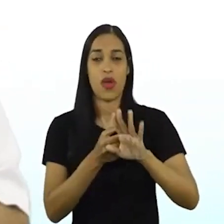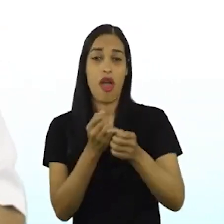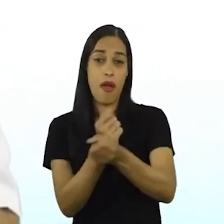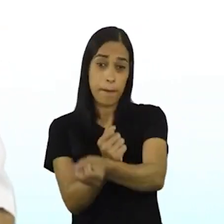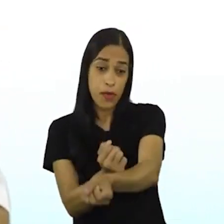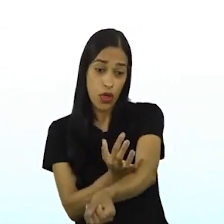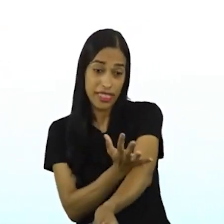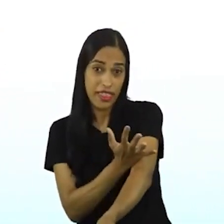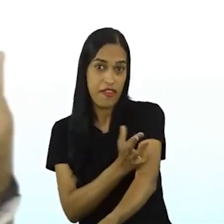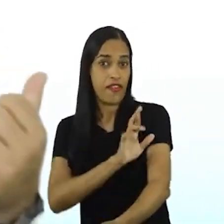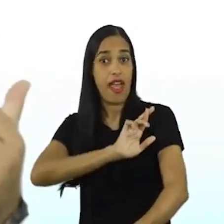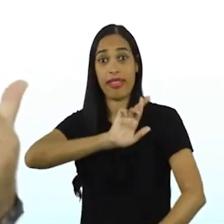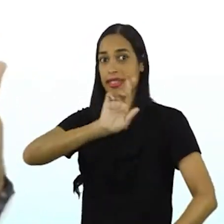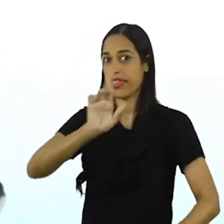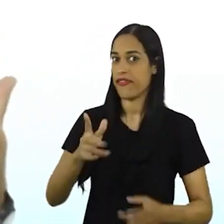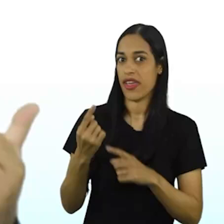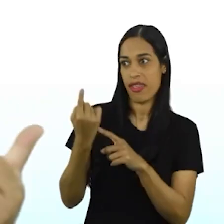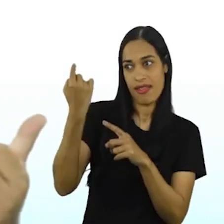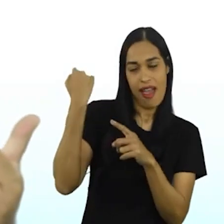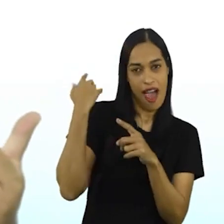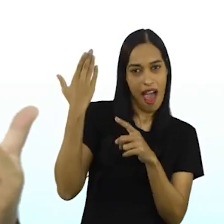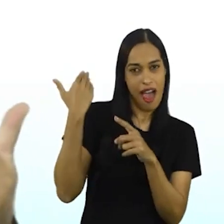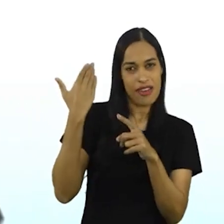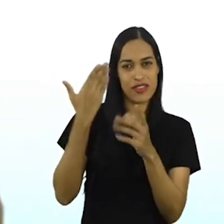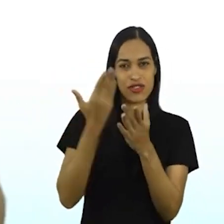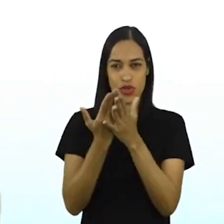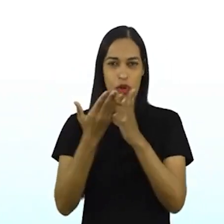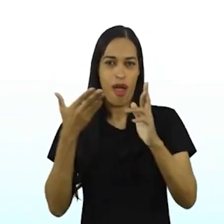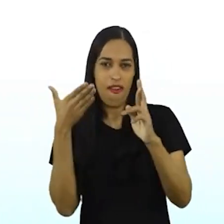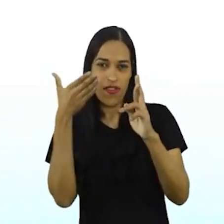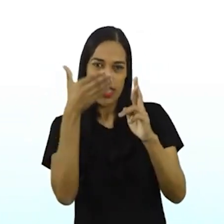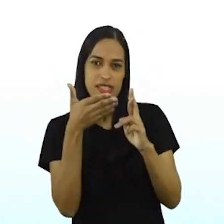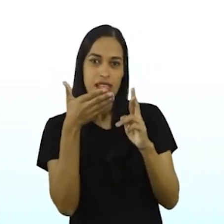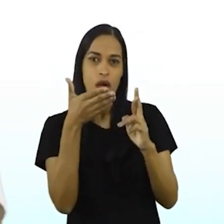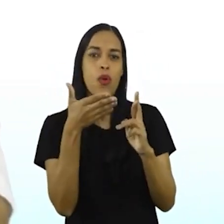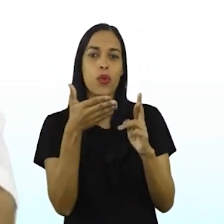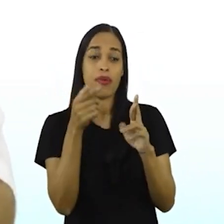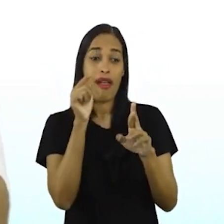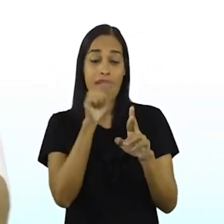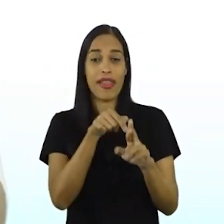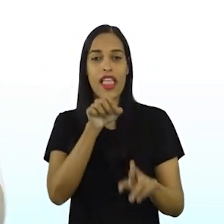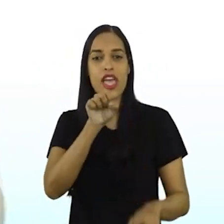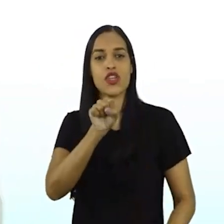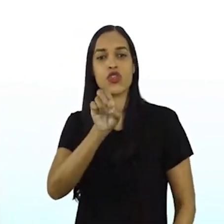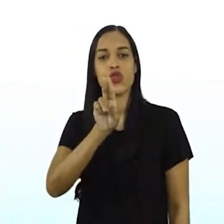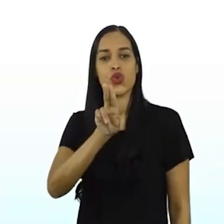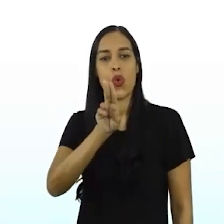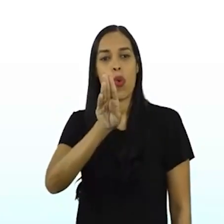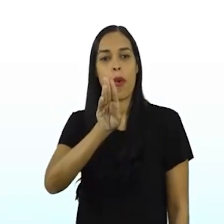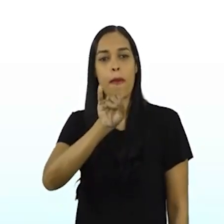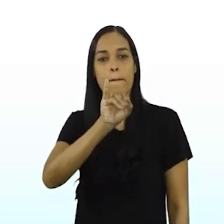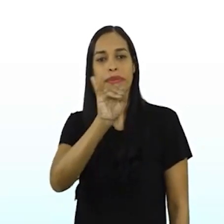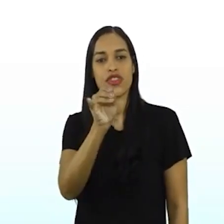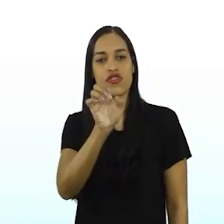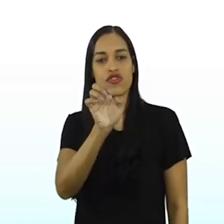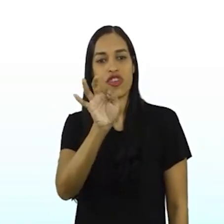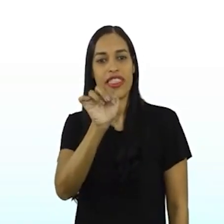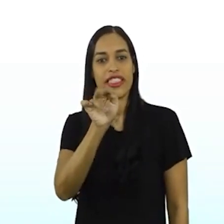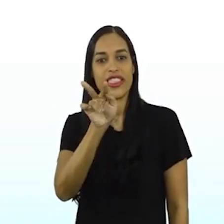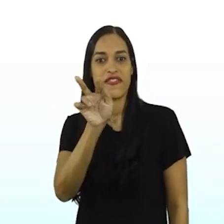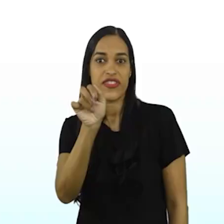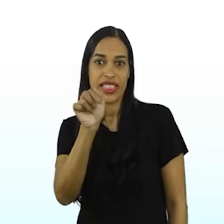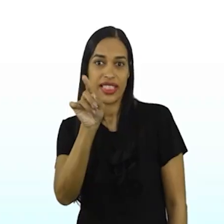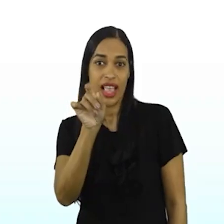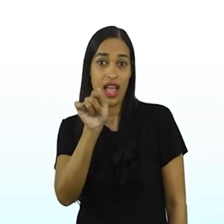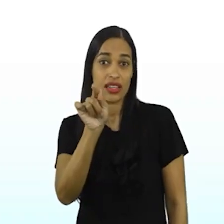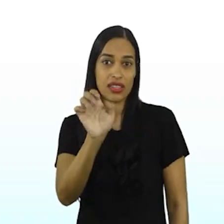expressiva ou emotiva, diferentemente da função referencial, é uma função subjetiva. Então, coloca aí, anota aí